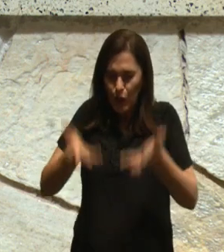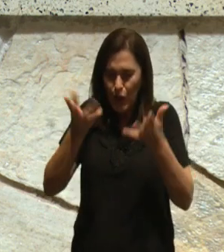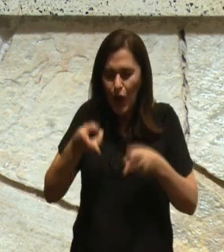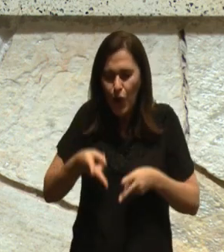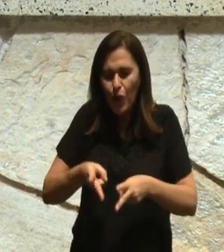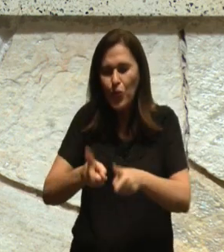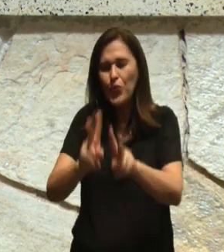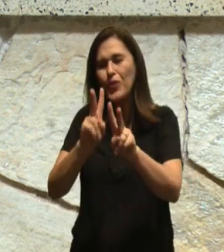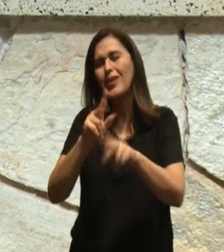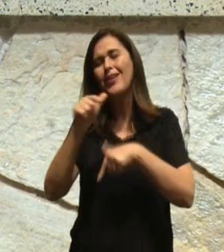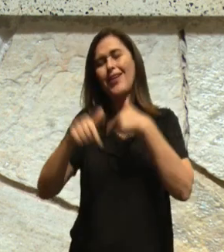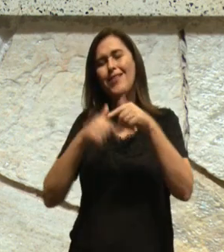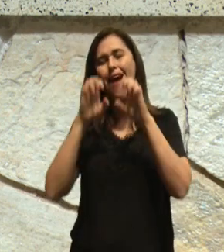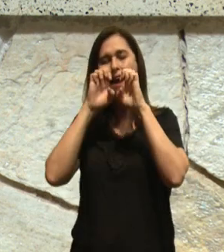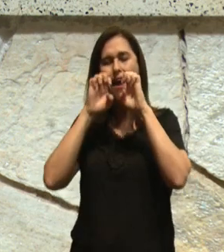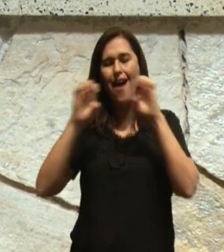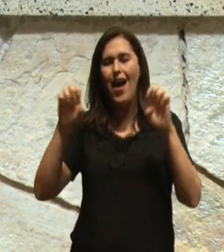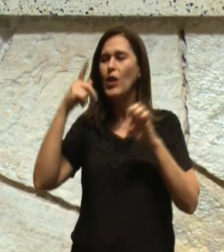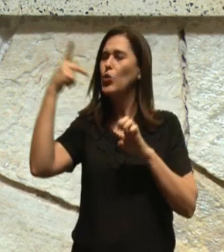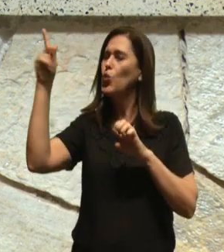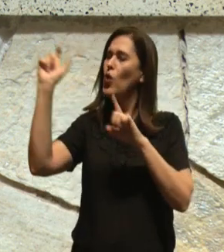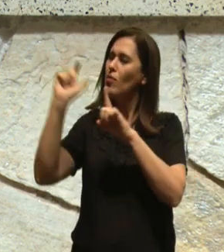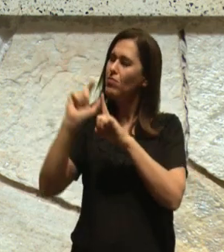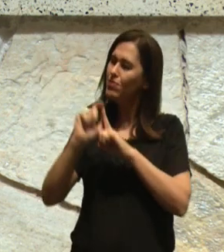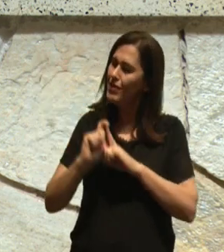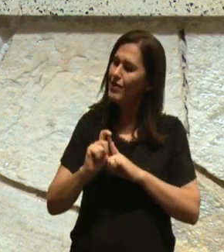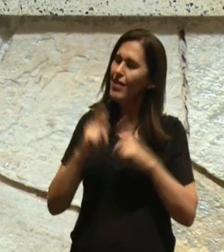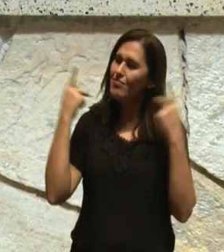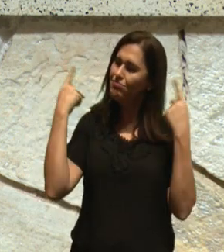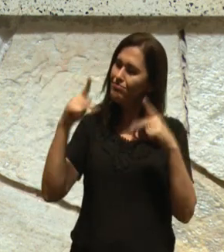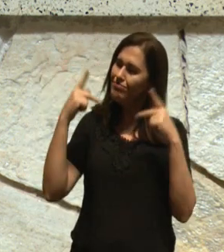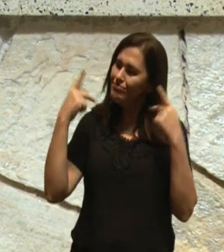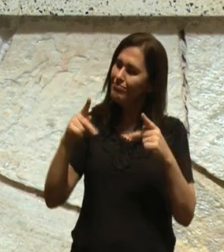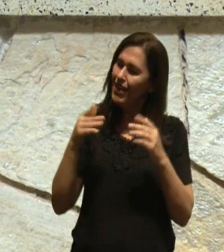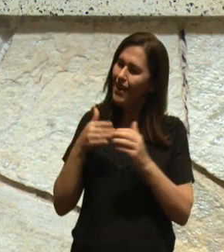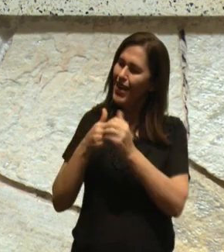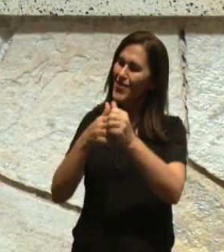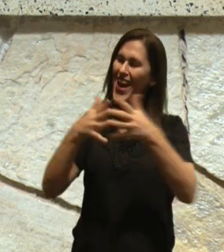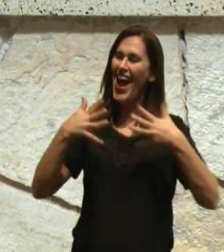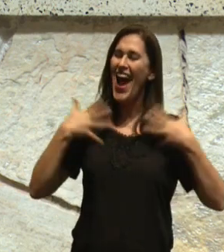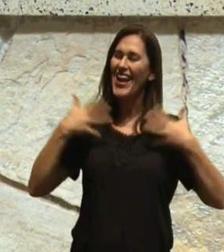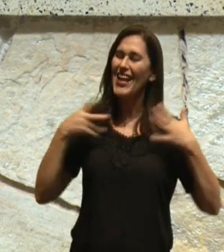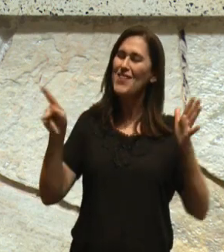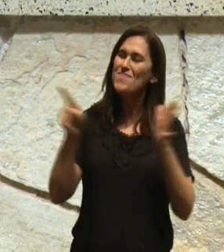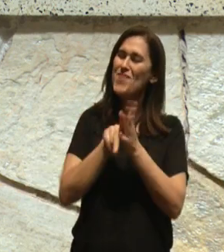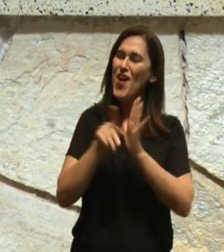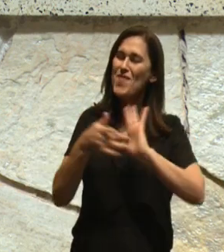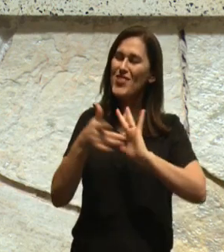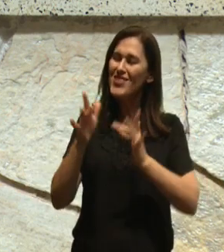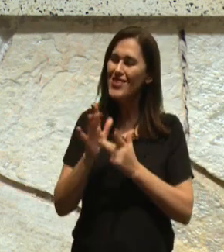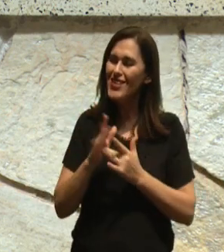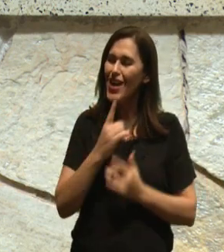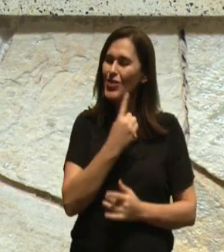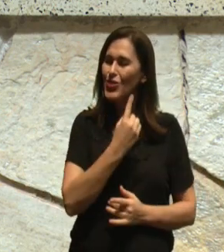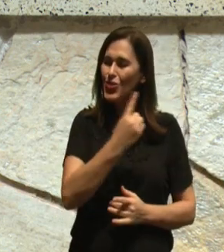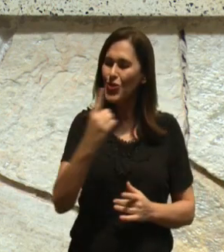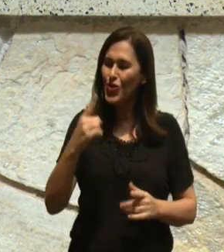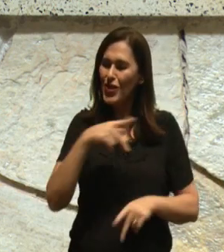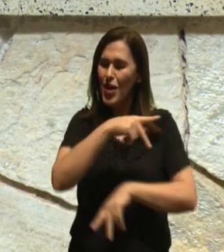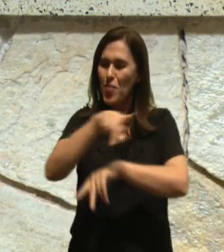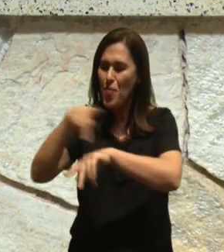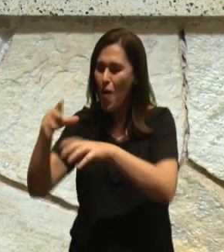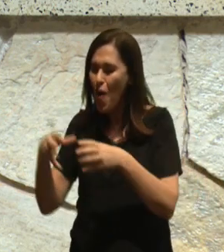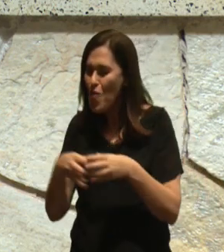aquela obra, Senhor Deus, pregando a Tua Palavra, levando a alegria de Jesus a todos os povos, a todas